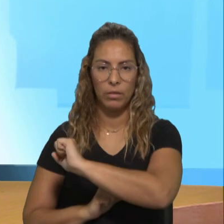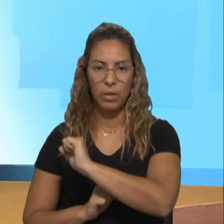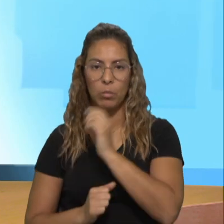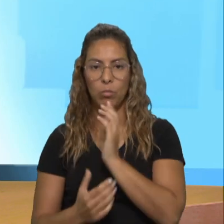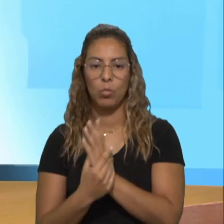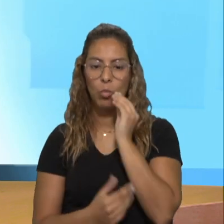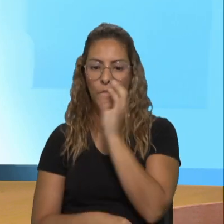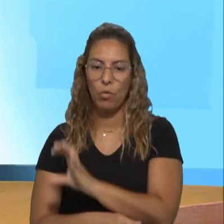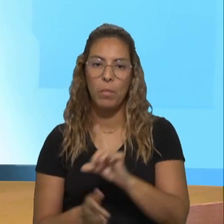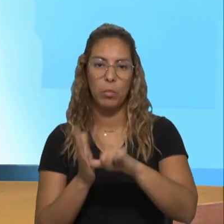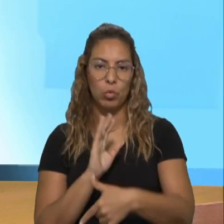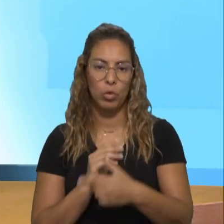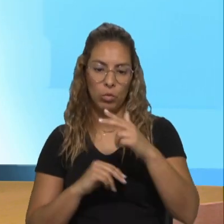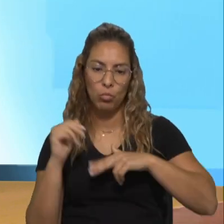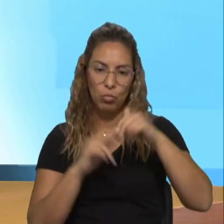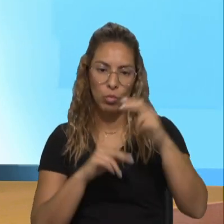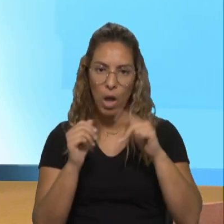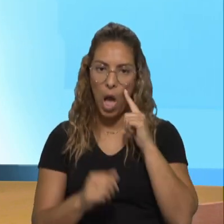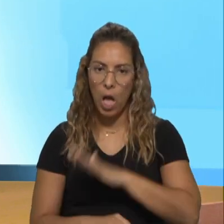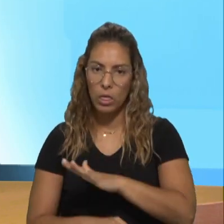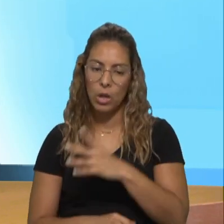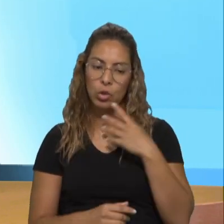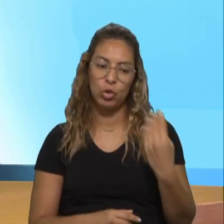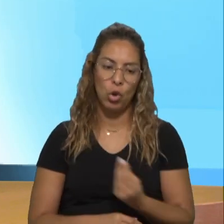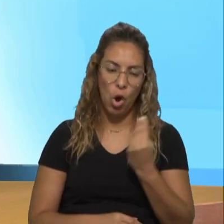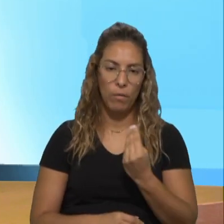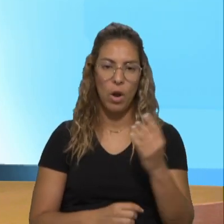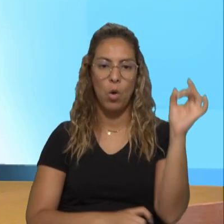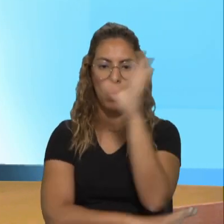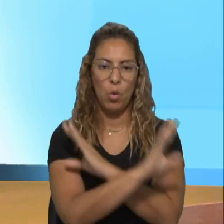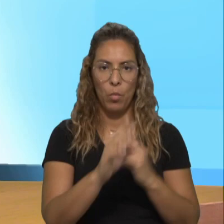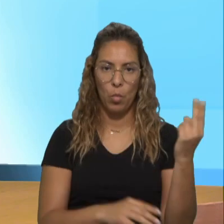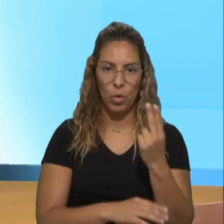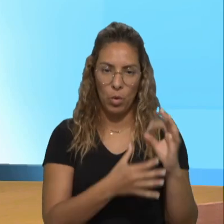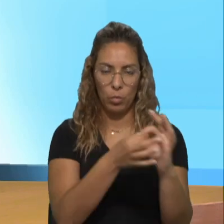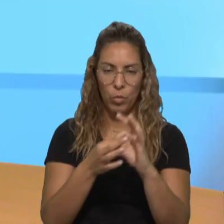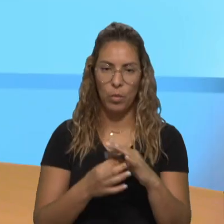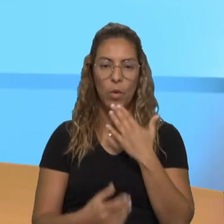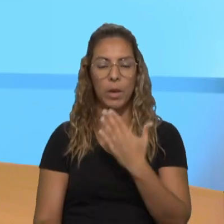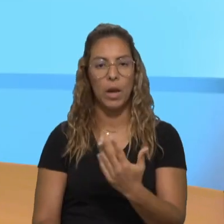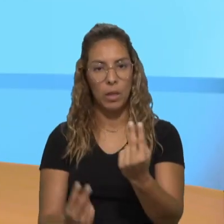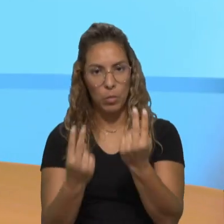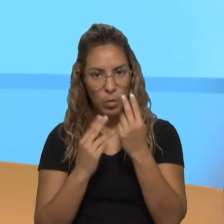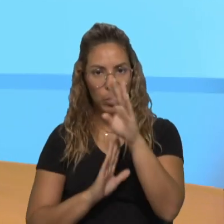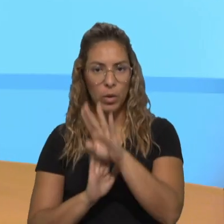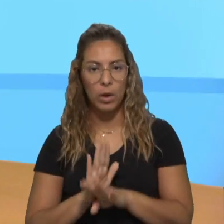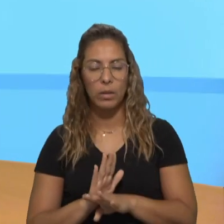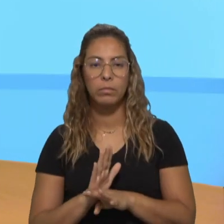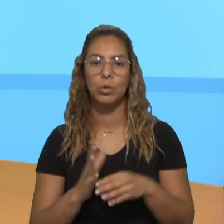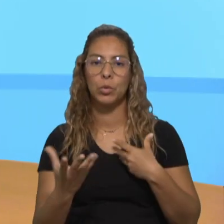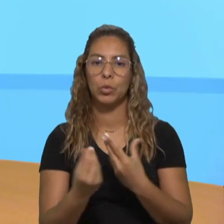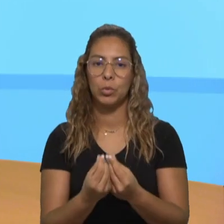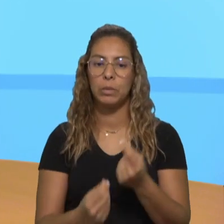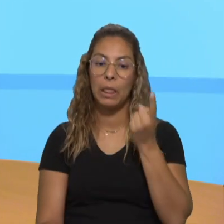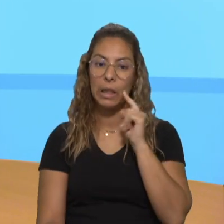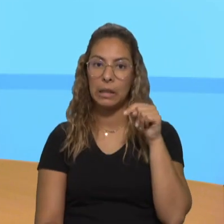e deste projeto também em construção entre os jovens a nível da União Europeia. Muitíssimo obrigada. Obrigada a si também por ter estado connosco neste